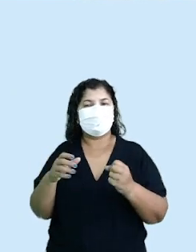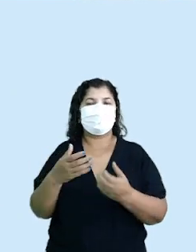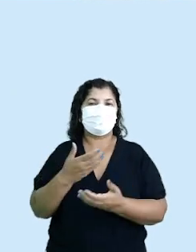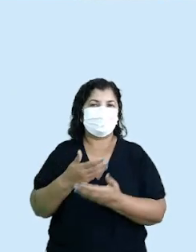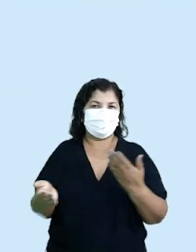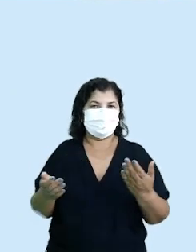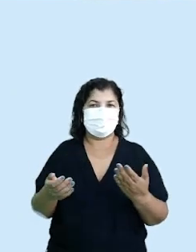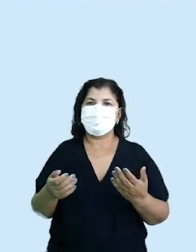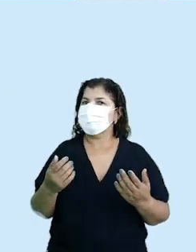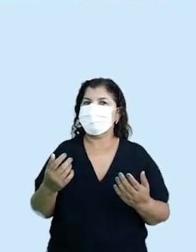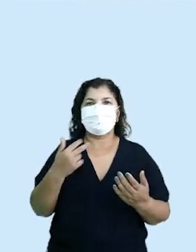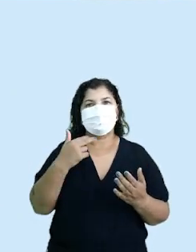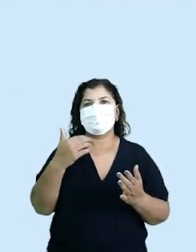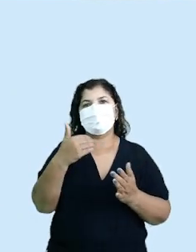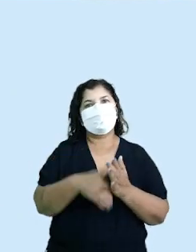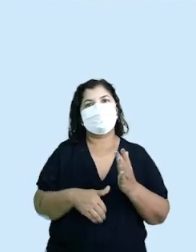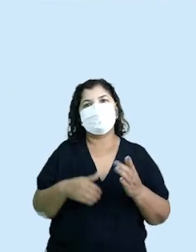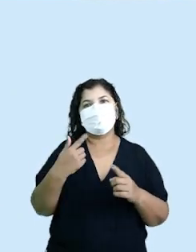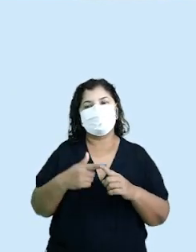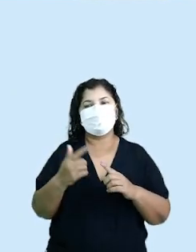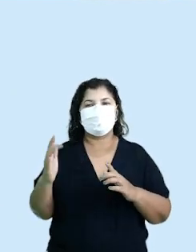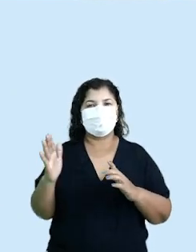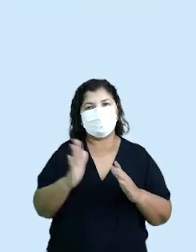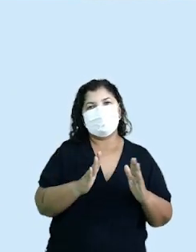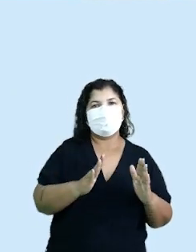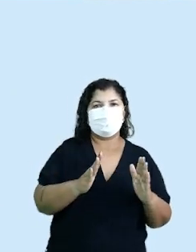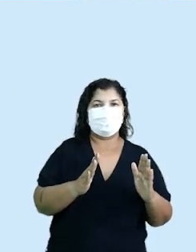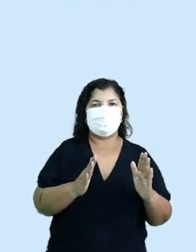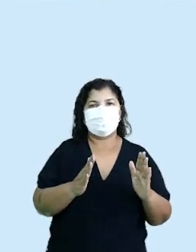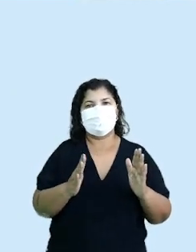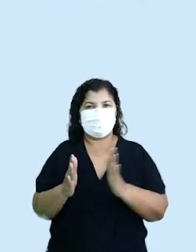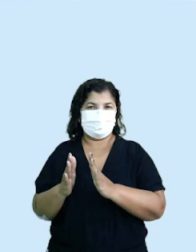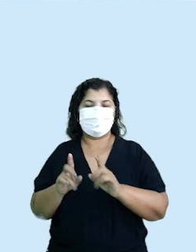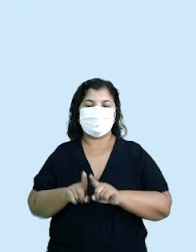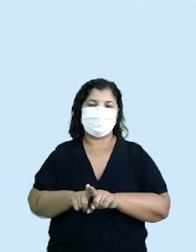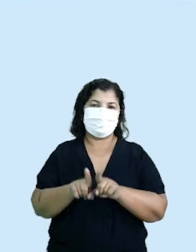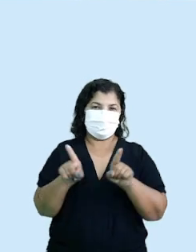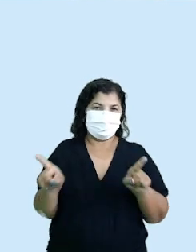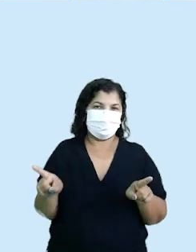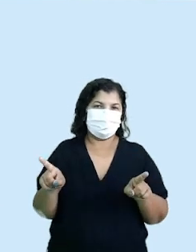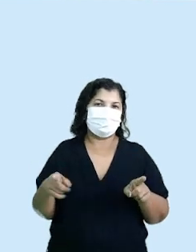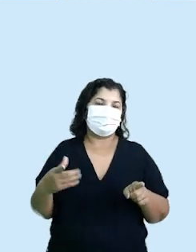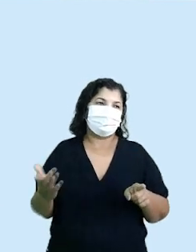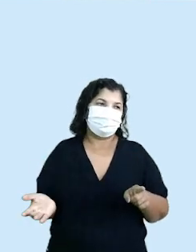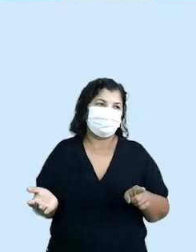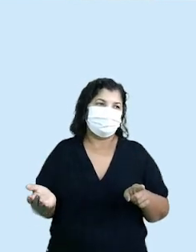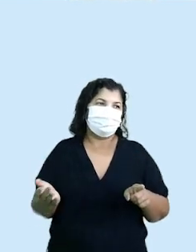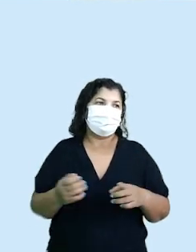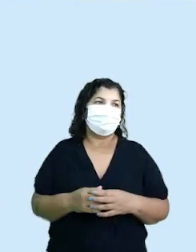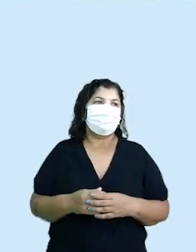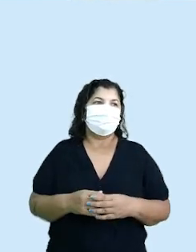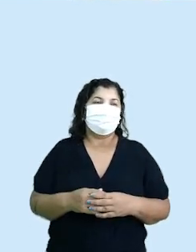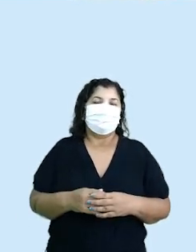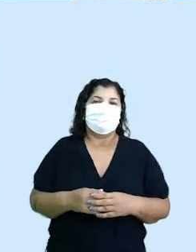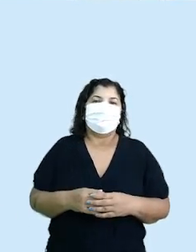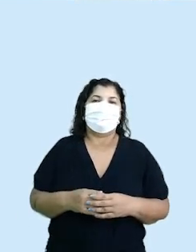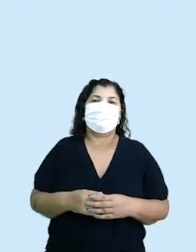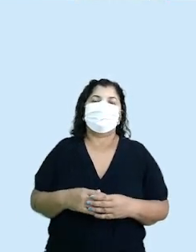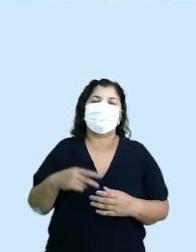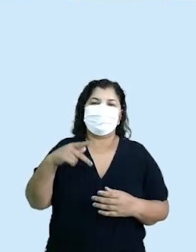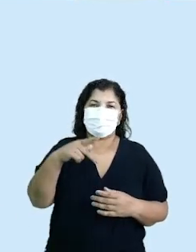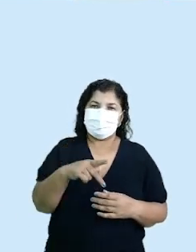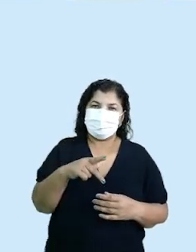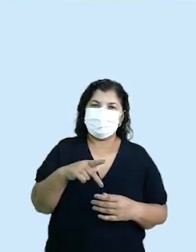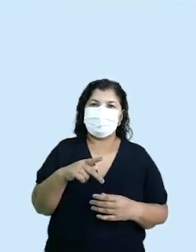os dois, porque eles estão empurrando os elétrons em direção opostas. Veja, no potencial de redução,